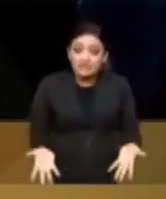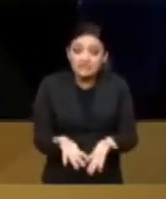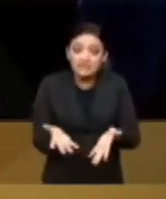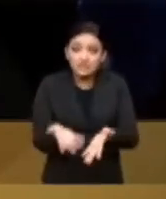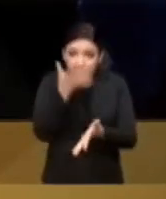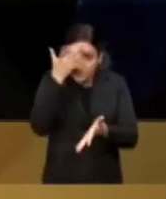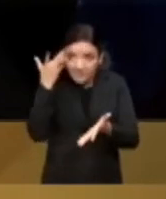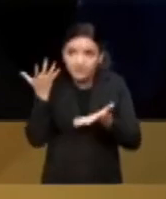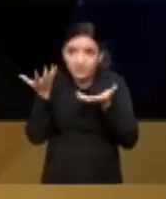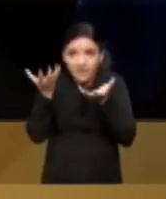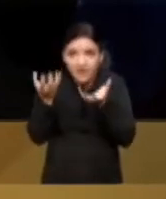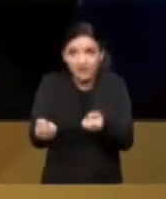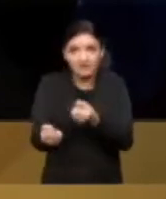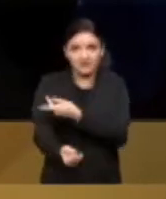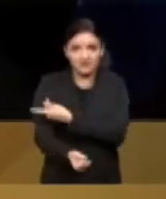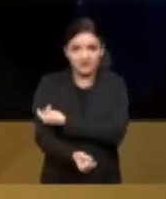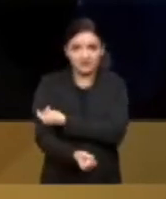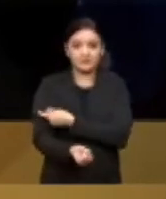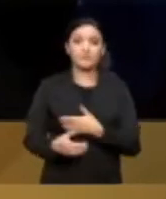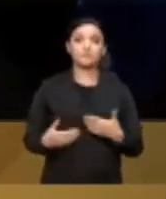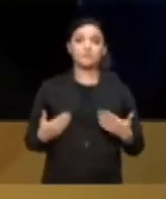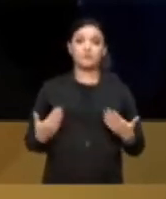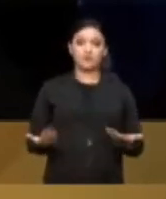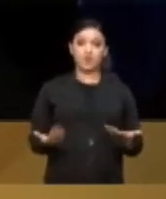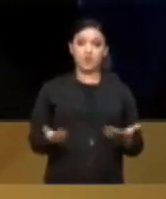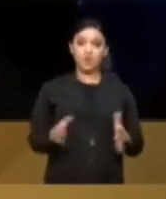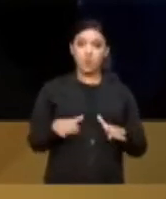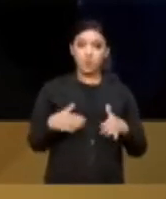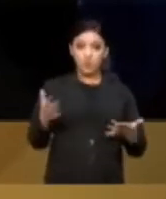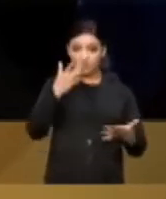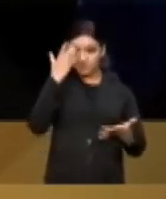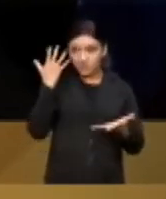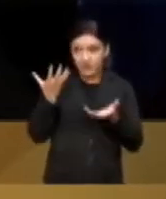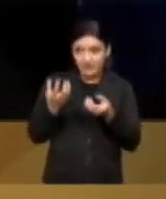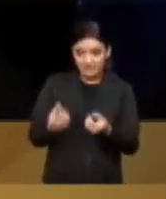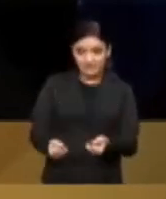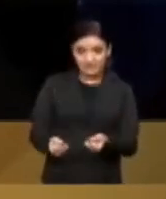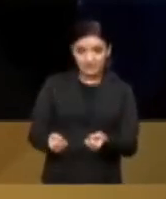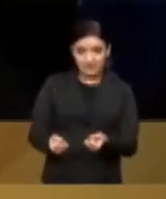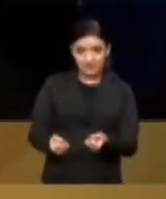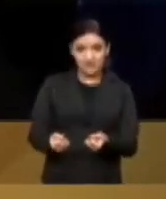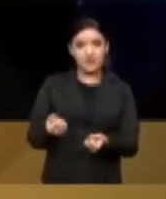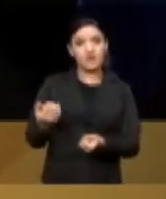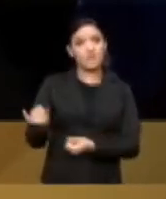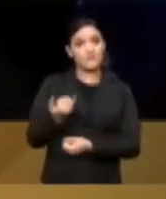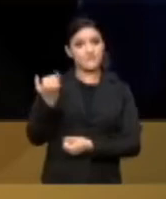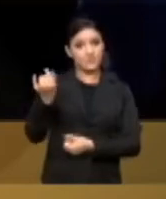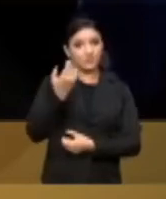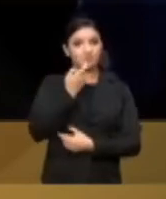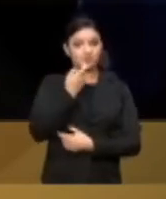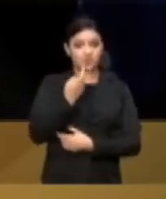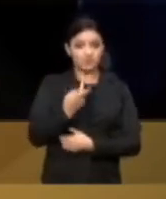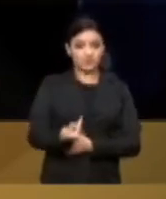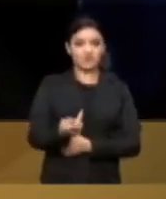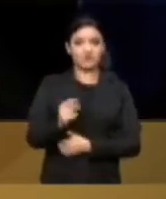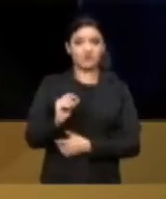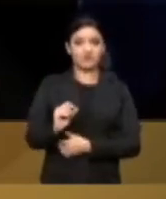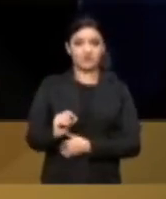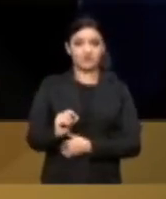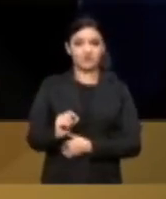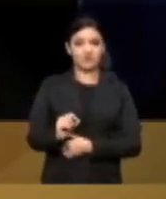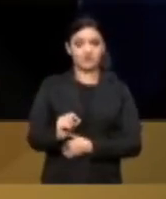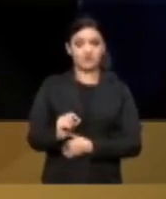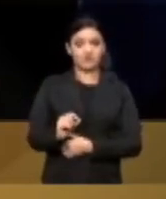de vacinação. Quanto à adesão, é salutar, principalmente, uma atuação pedagógica